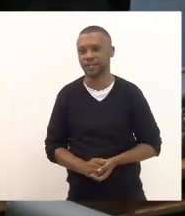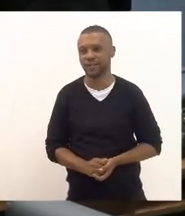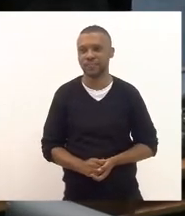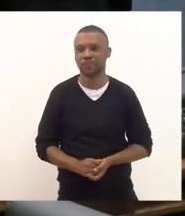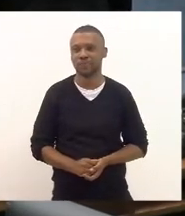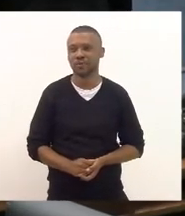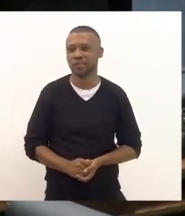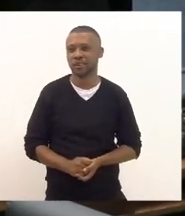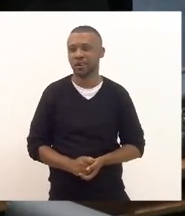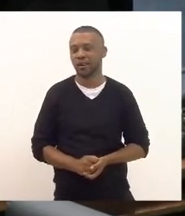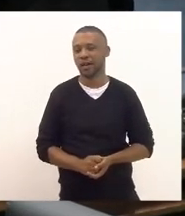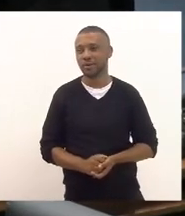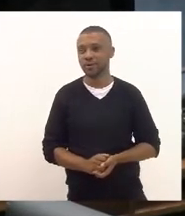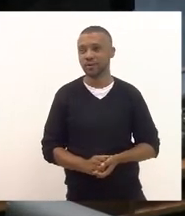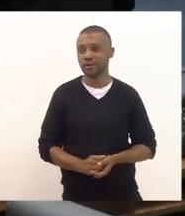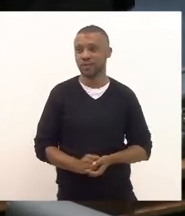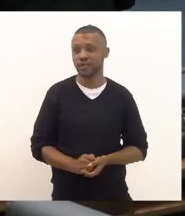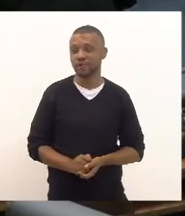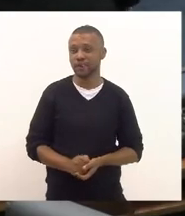e